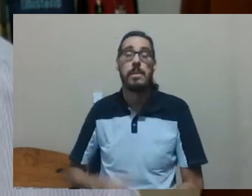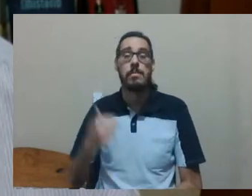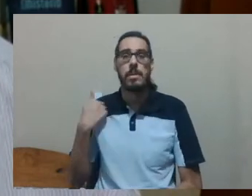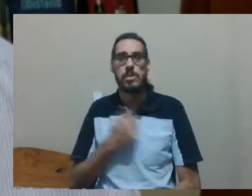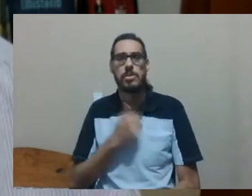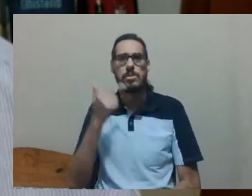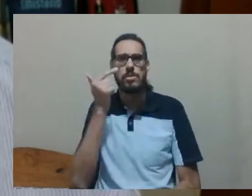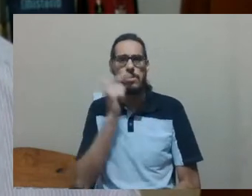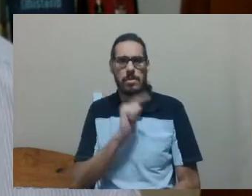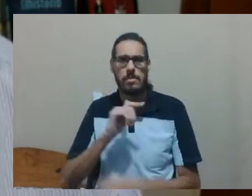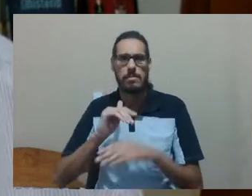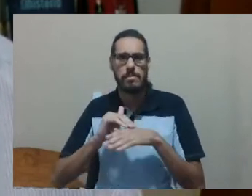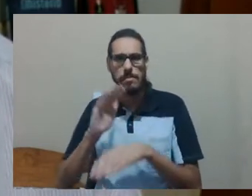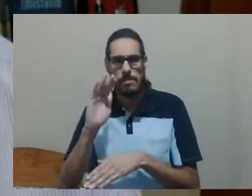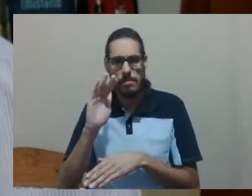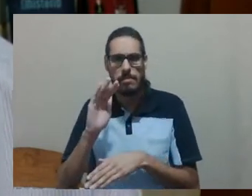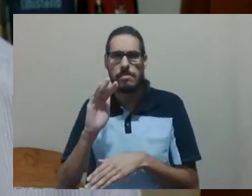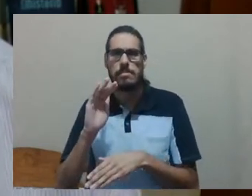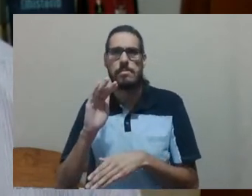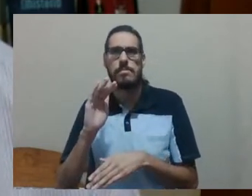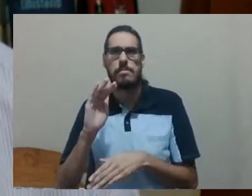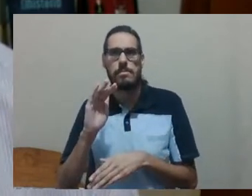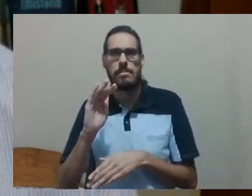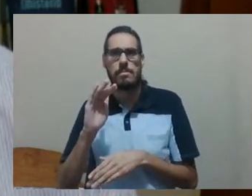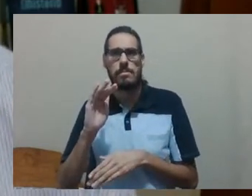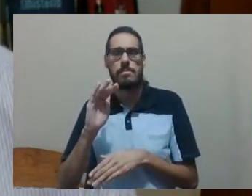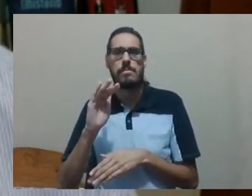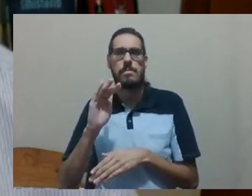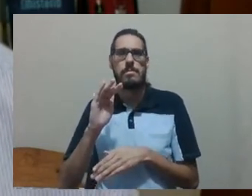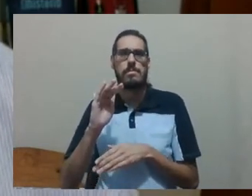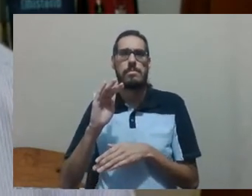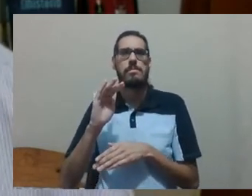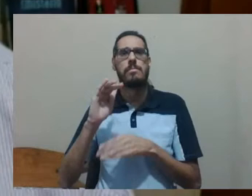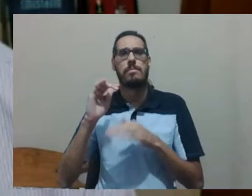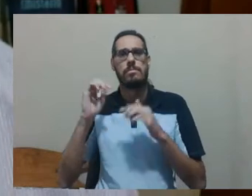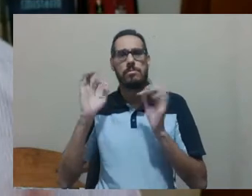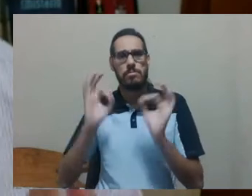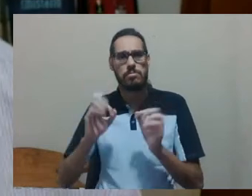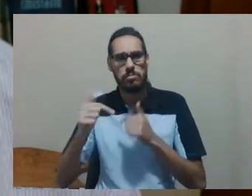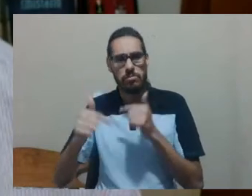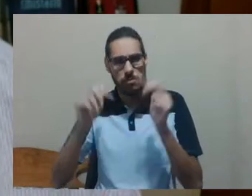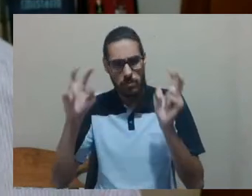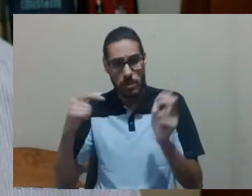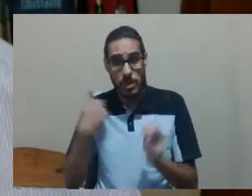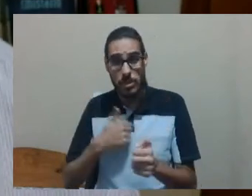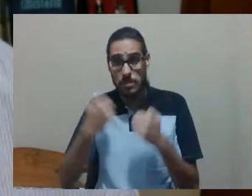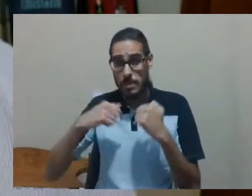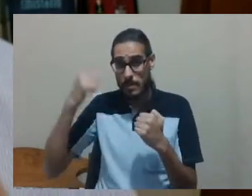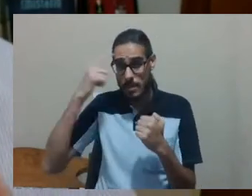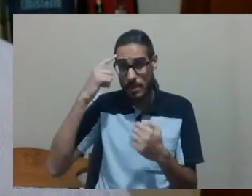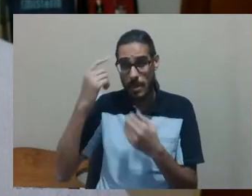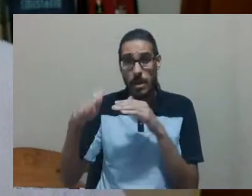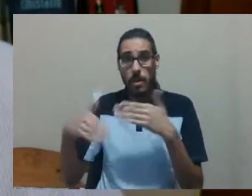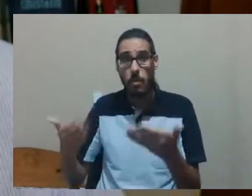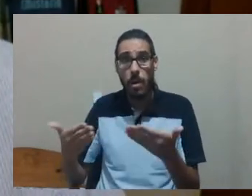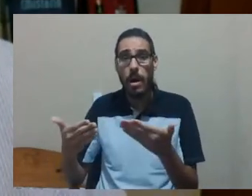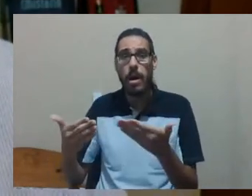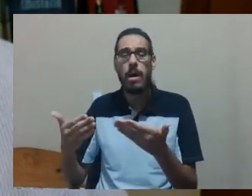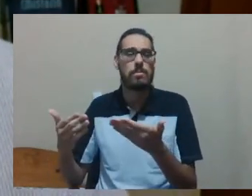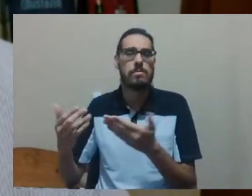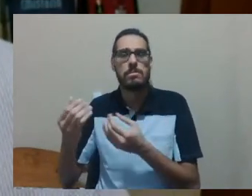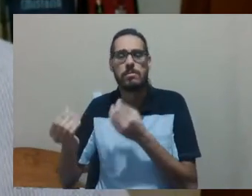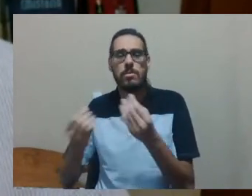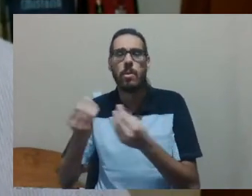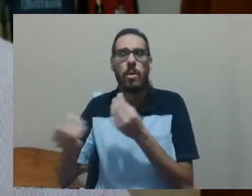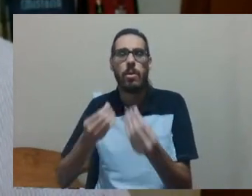agilizar principalmente os trâmites burocráticos da universidade. Pois a universidade, ela tem uma estrutura que tem que ser,